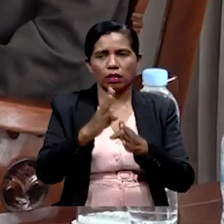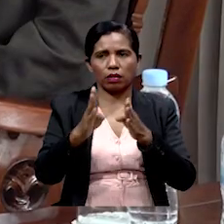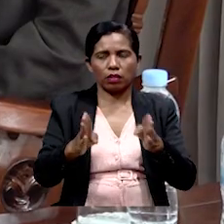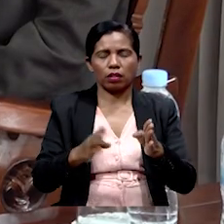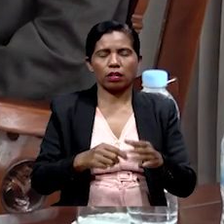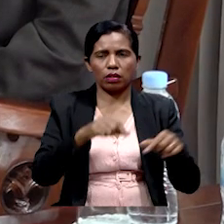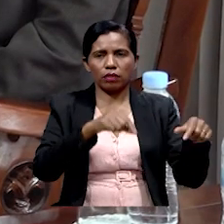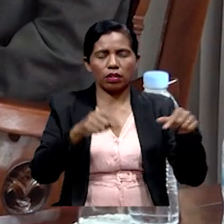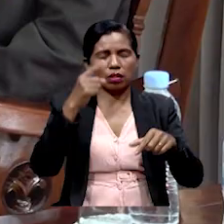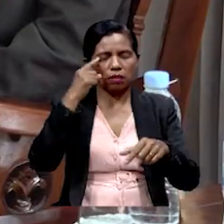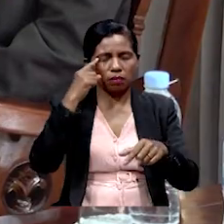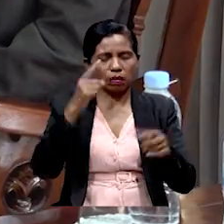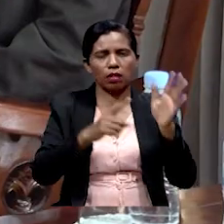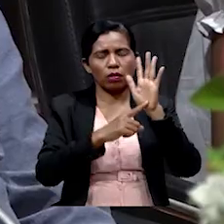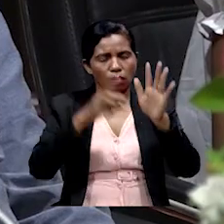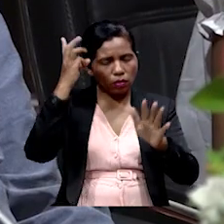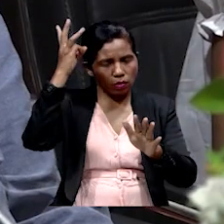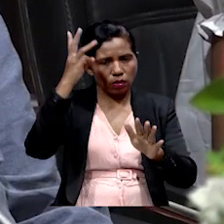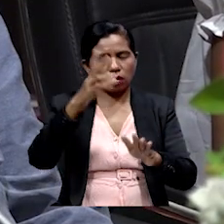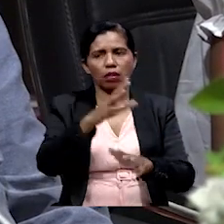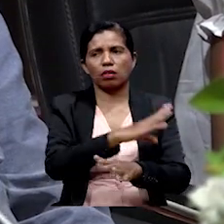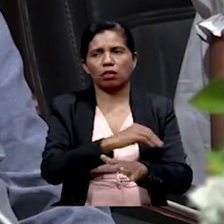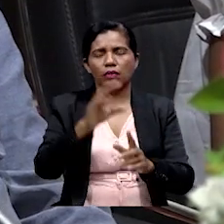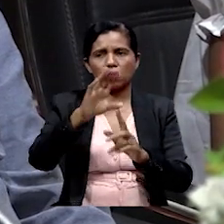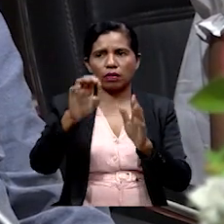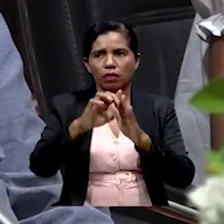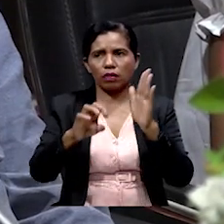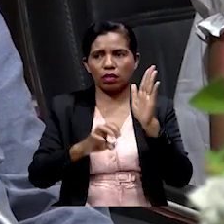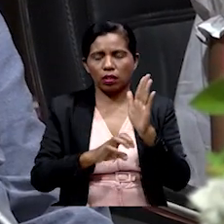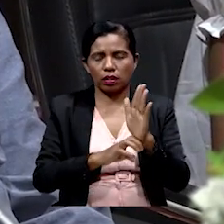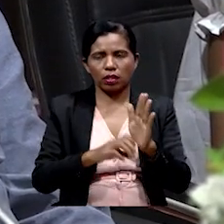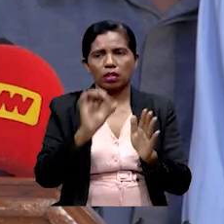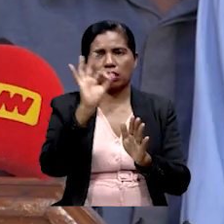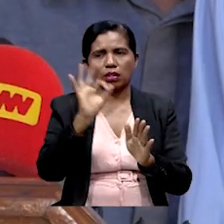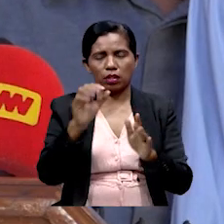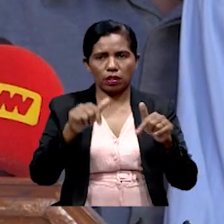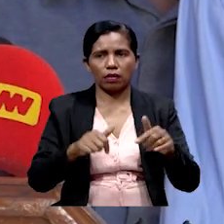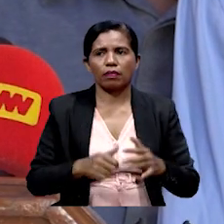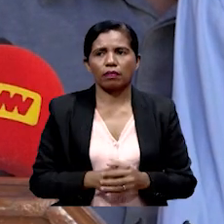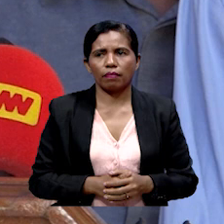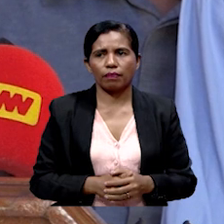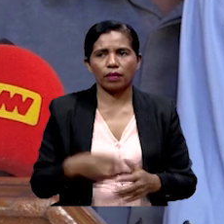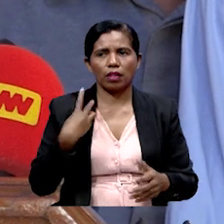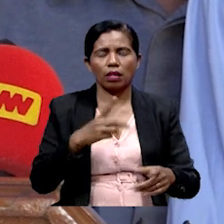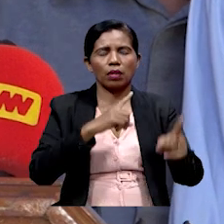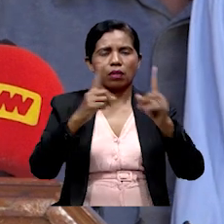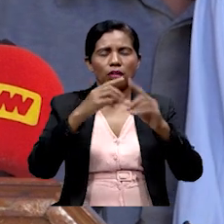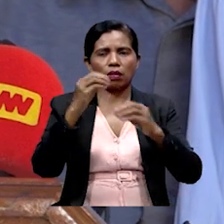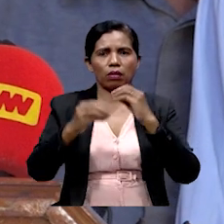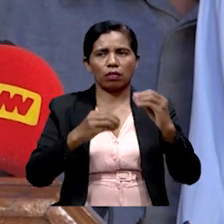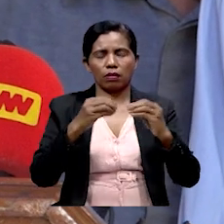de Eficiência Matan, a tua preocupação ne, vai ser festado e a sexta ne. Assunto rua, mas kami kulia